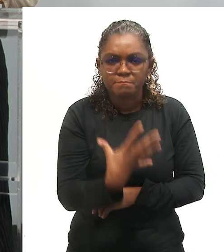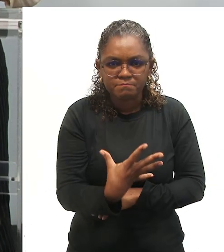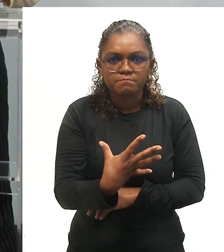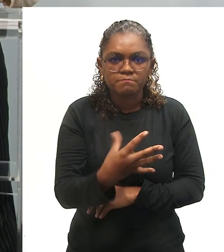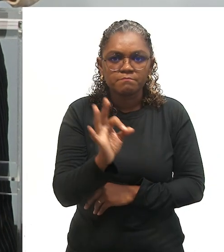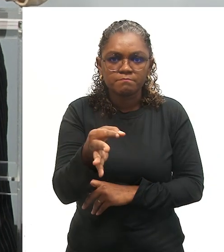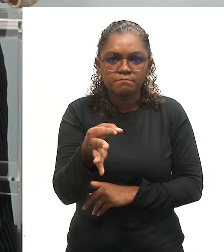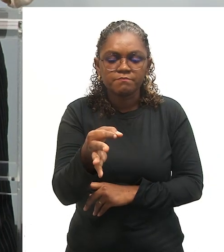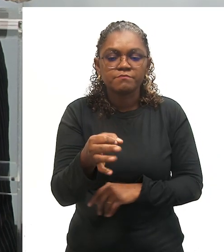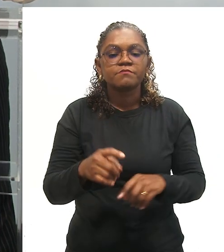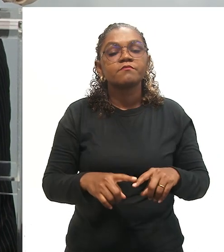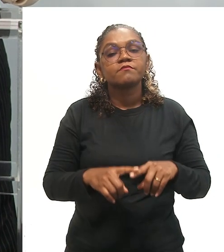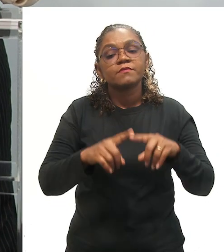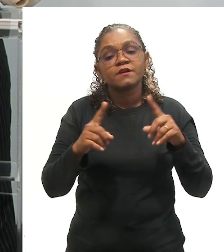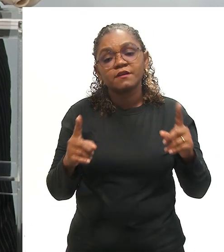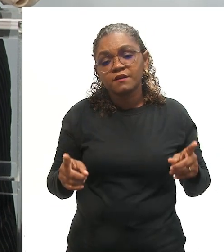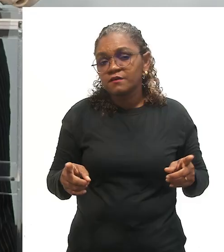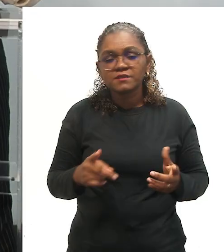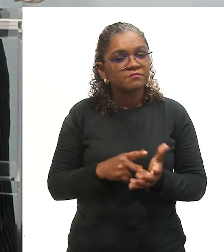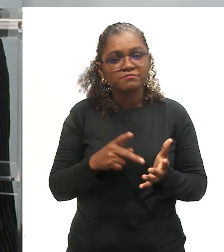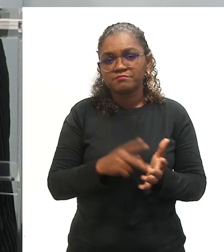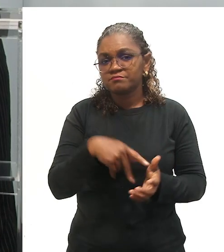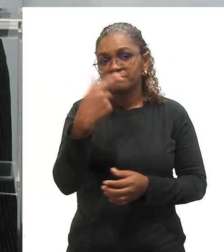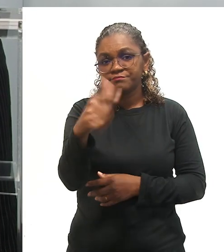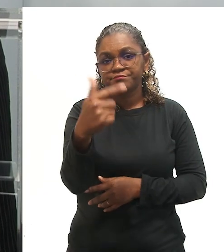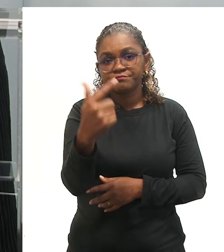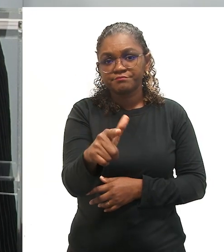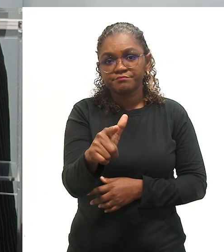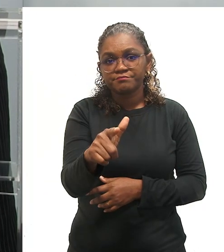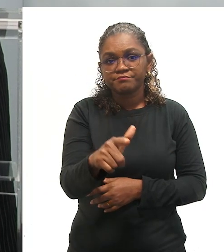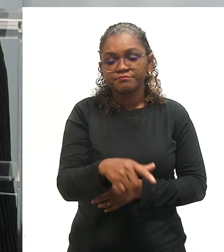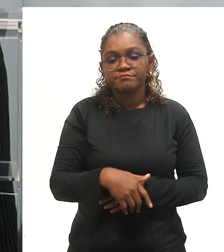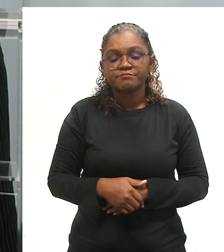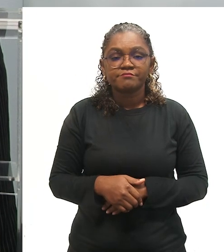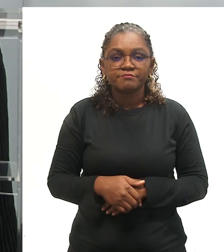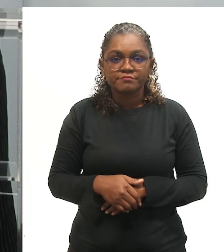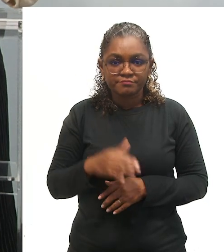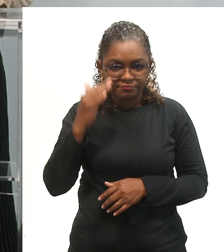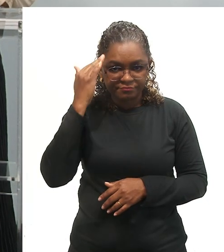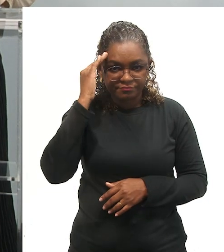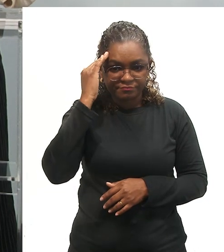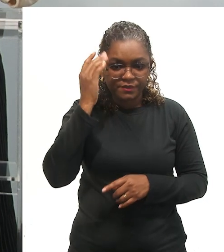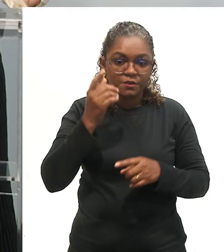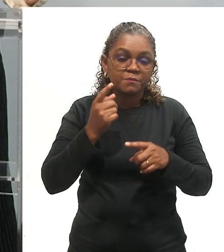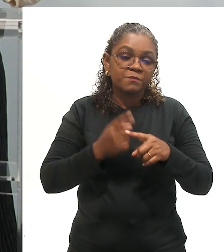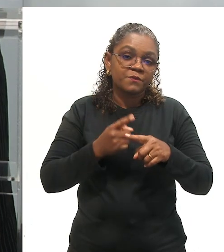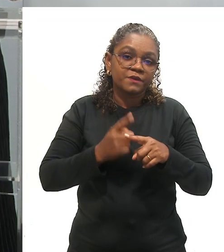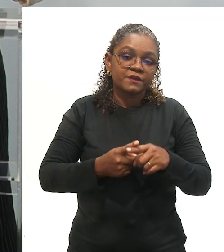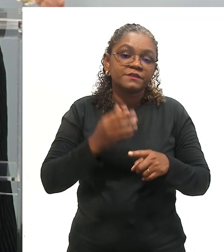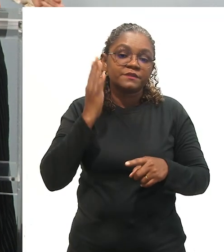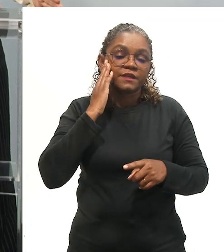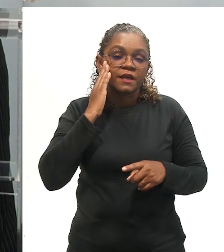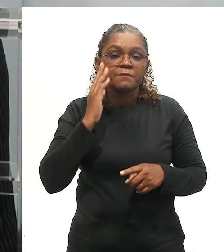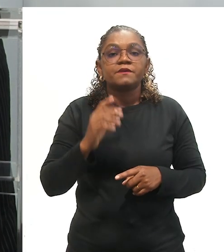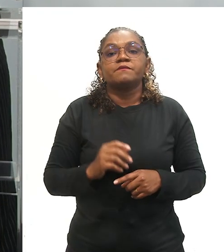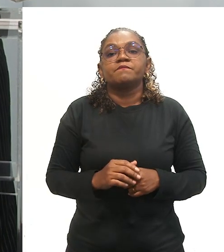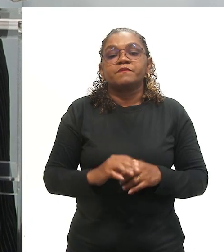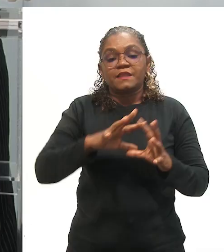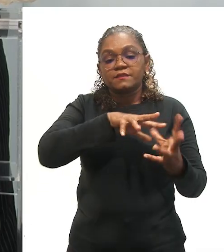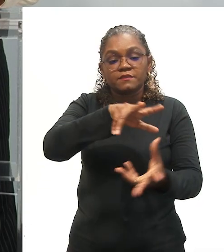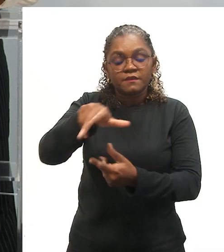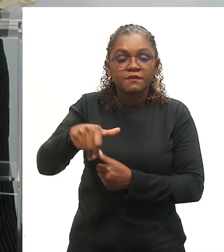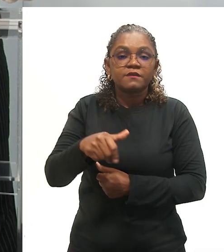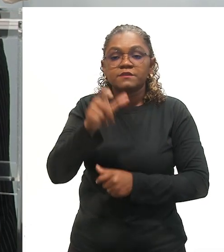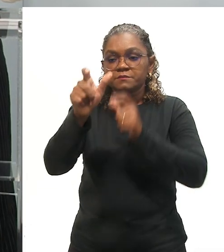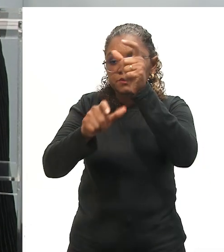capacidade de produção infinitas. Nada disso é verdade, né? Existe uma quantidade determinada no planeta Terra de pessoas, de